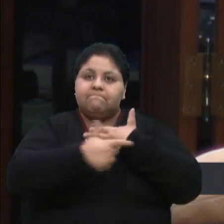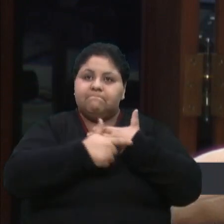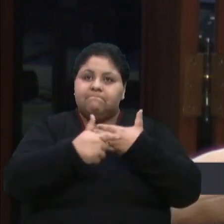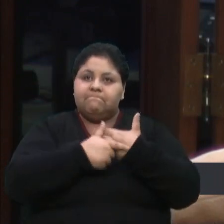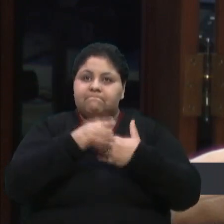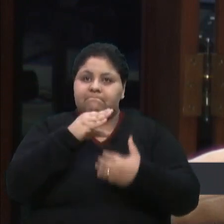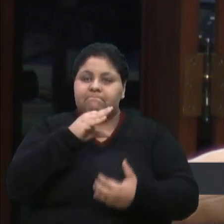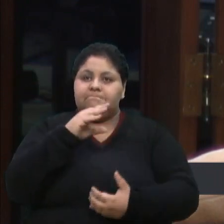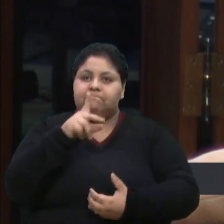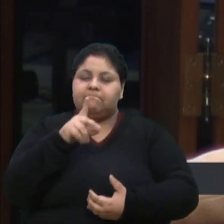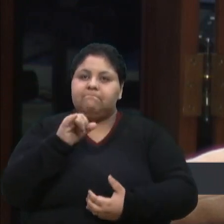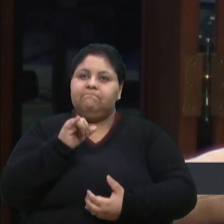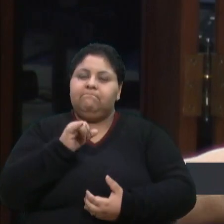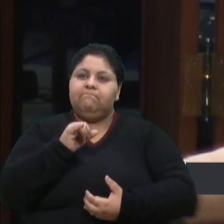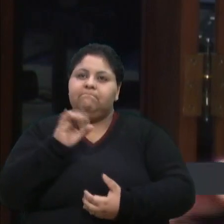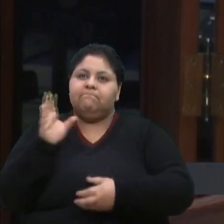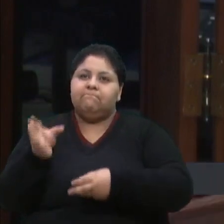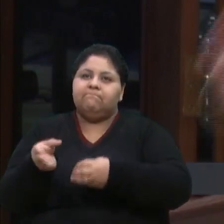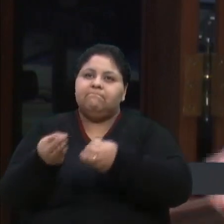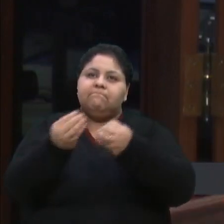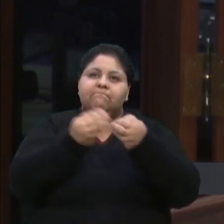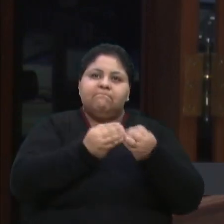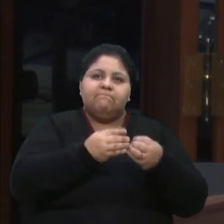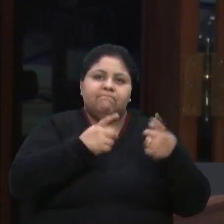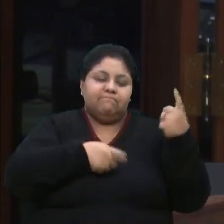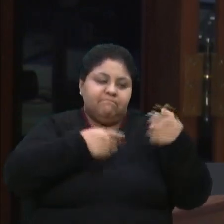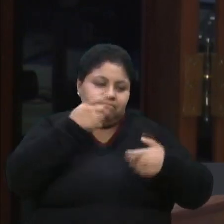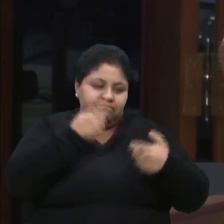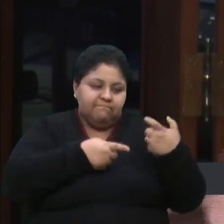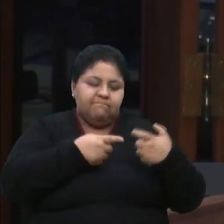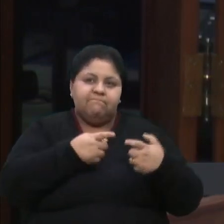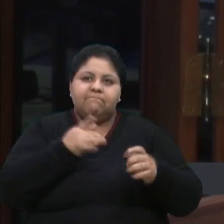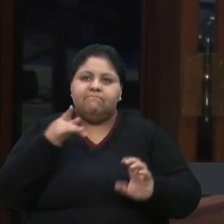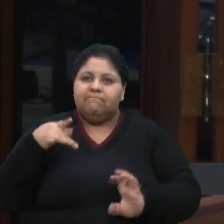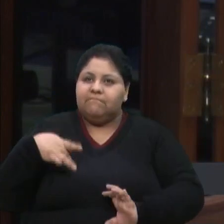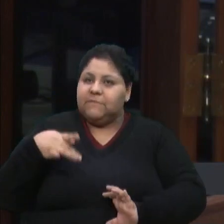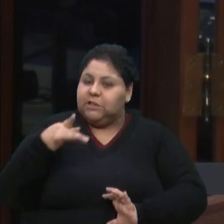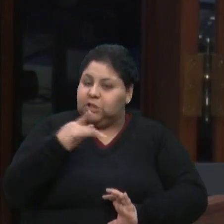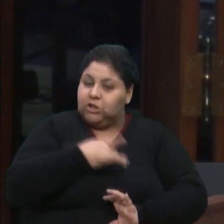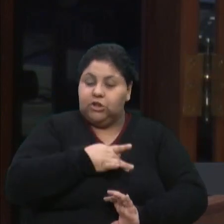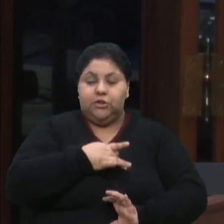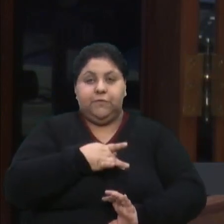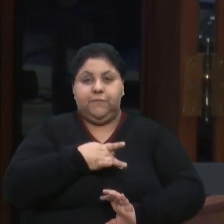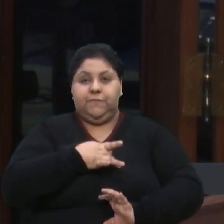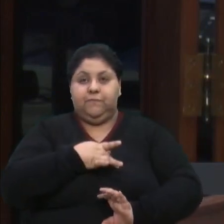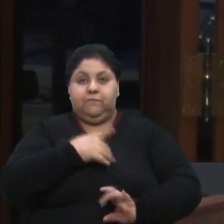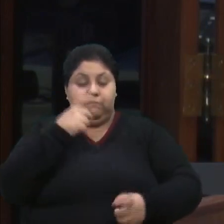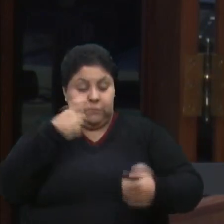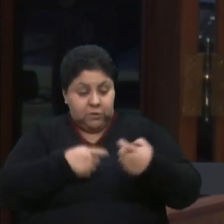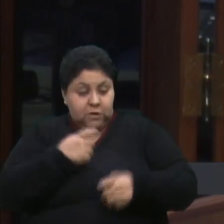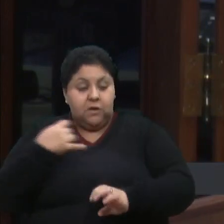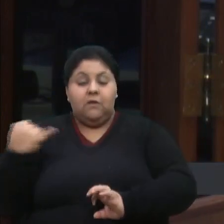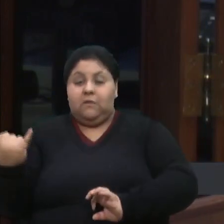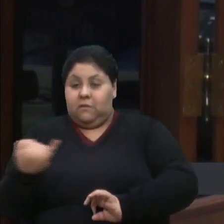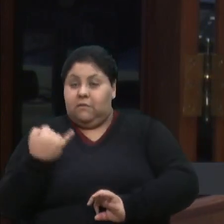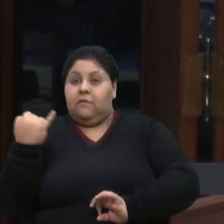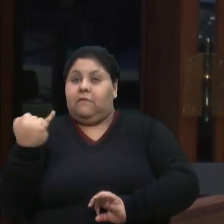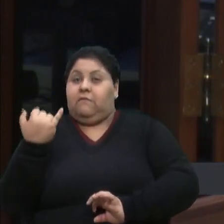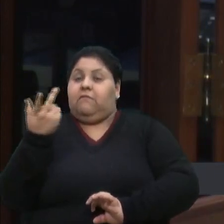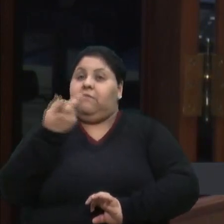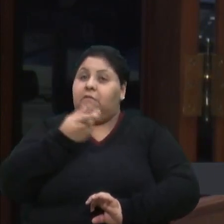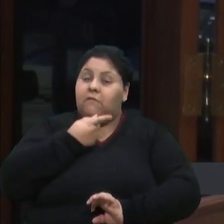é trazer o debate da saúde à tona, um debate importante, um debate que